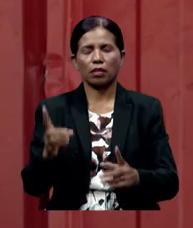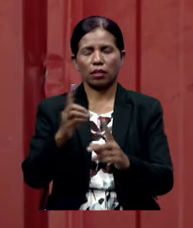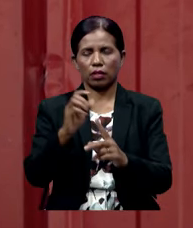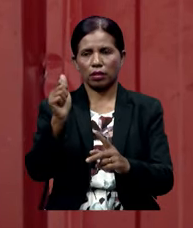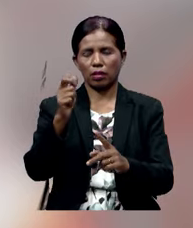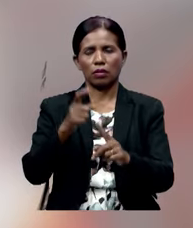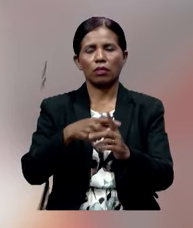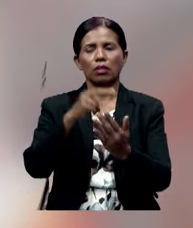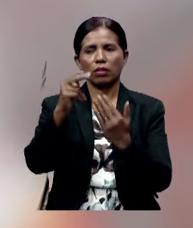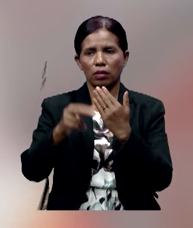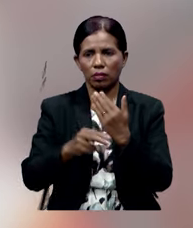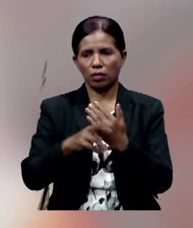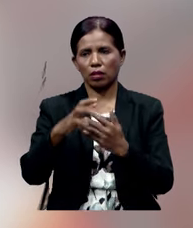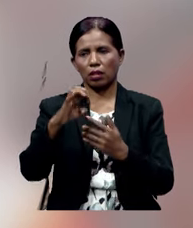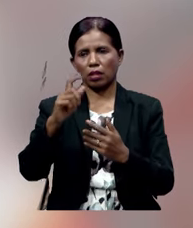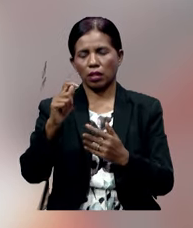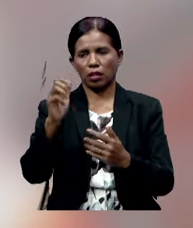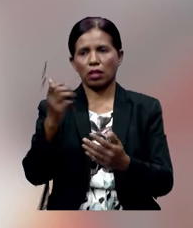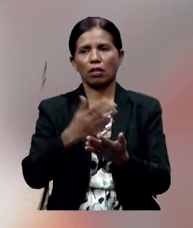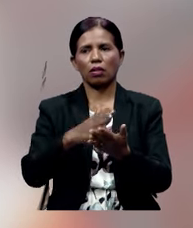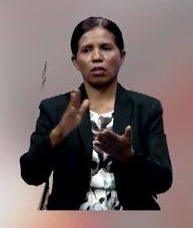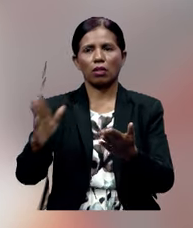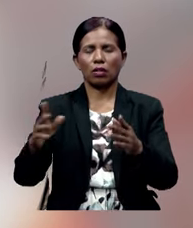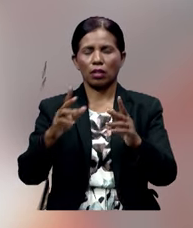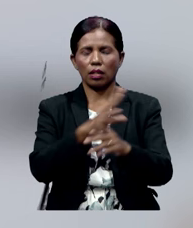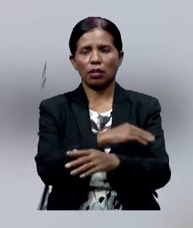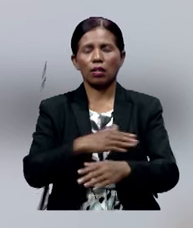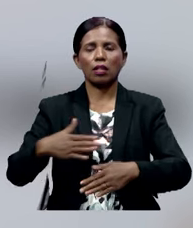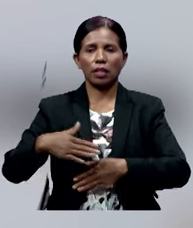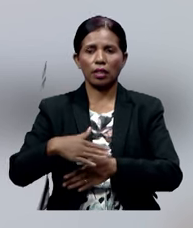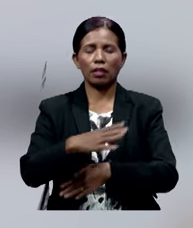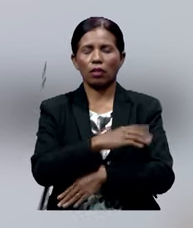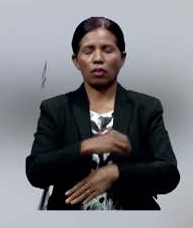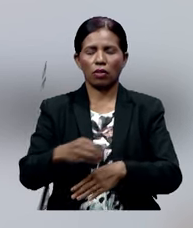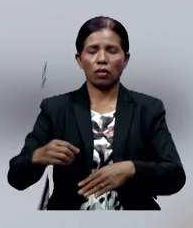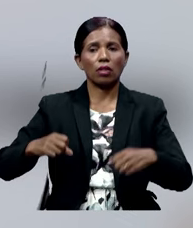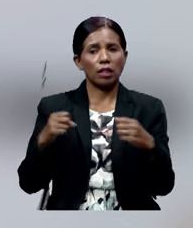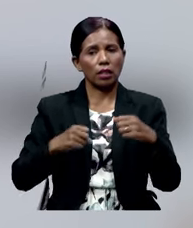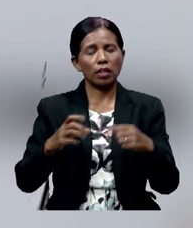sanulo fulang novembro, Rita Soares, sosa nan manu e a loja double four e a colmeira, mas bem nan